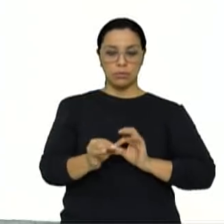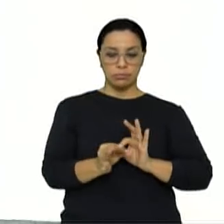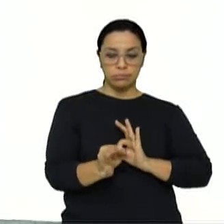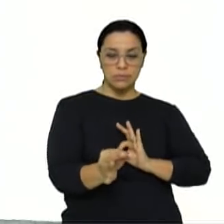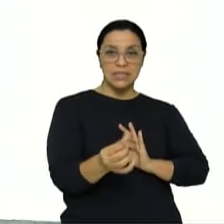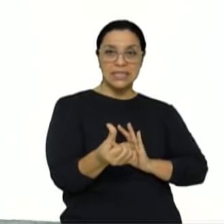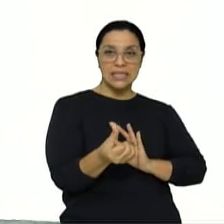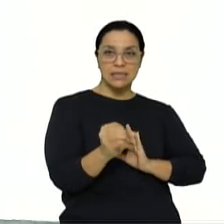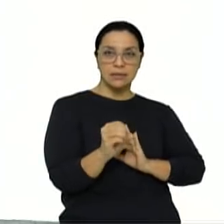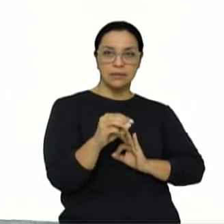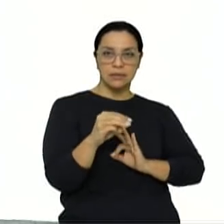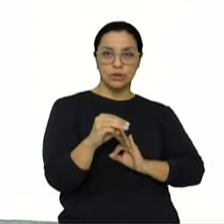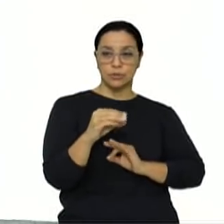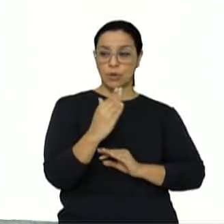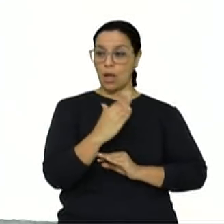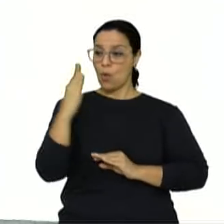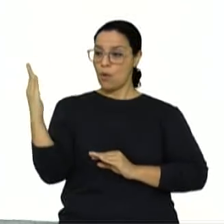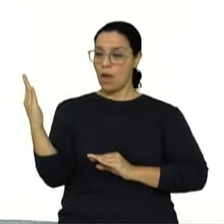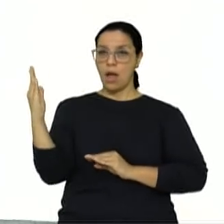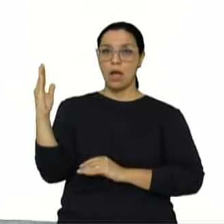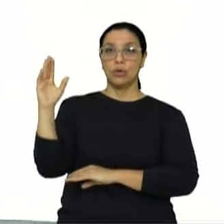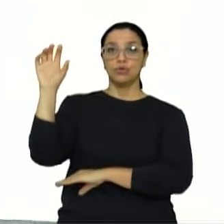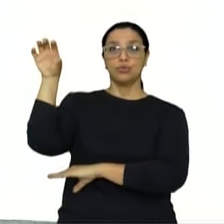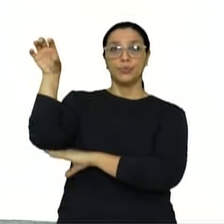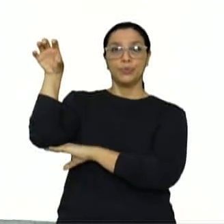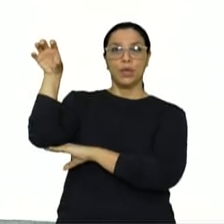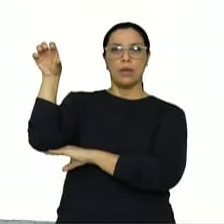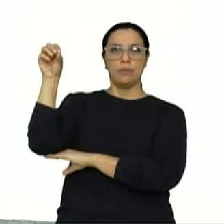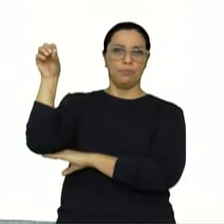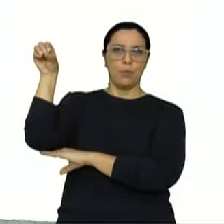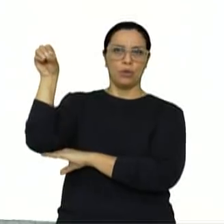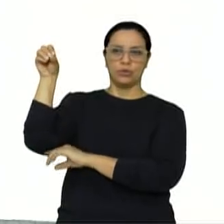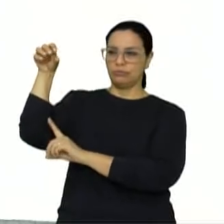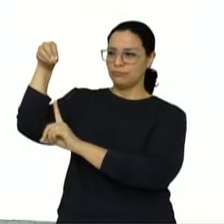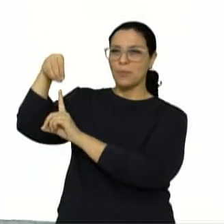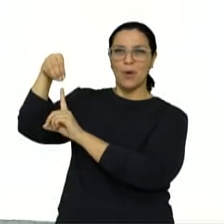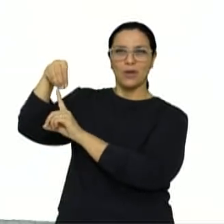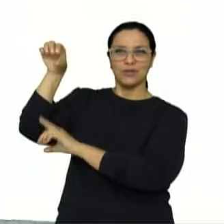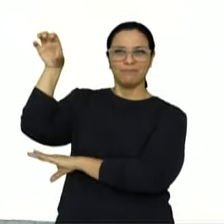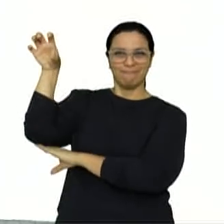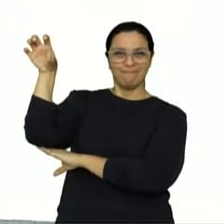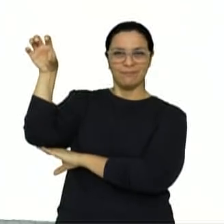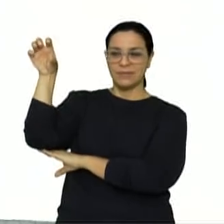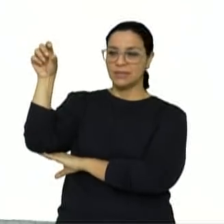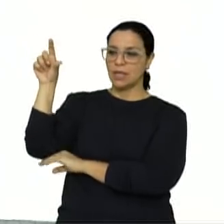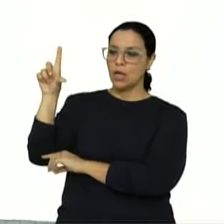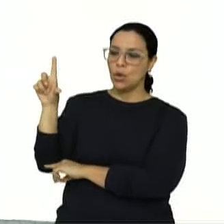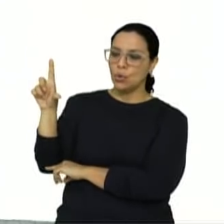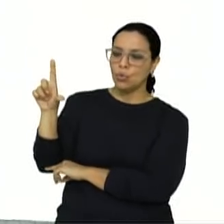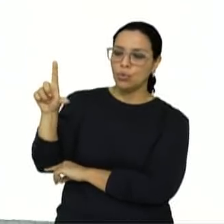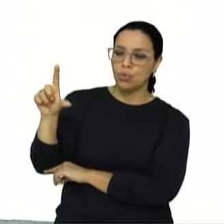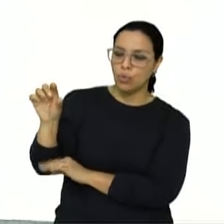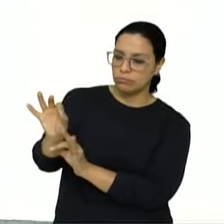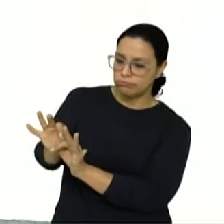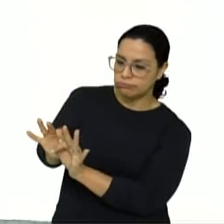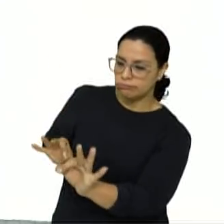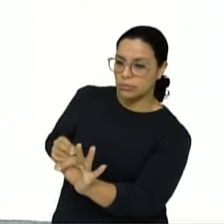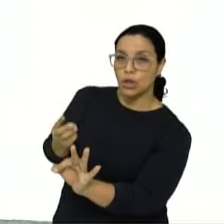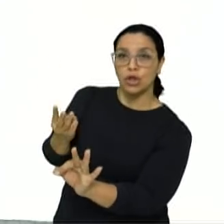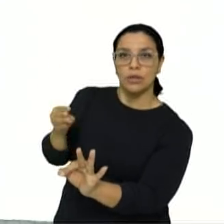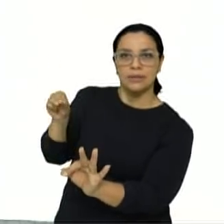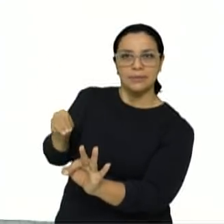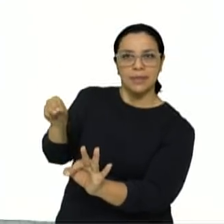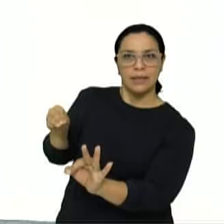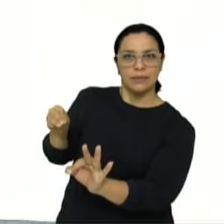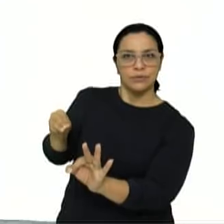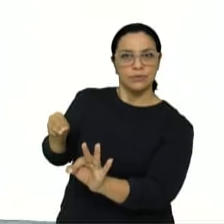No momento, a seu lado, a sombra projetada de um poste mede 2 metros. Ok? Então, ele está parado próximo a um poste e a